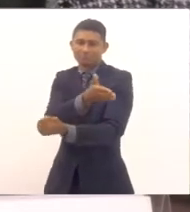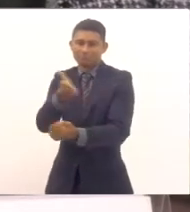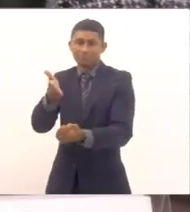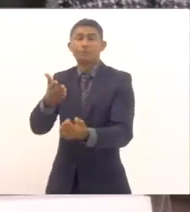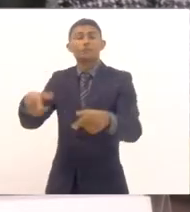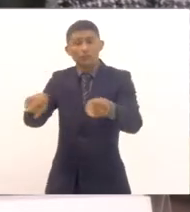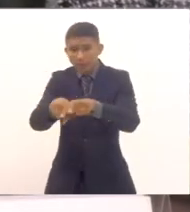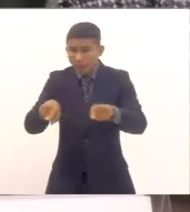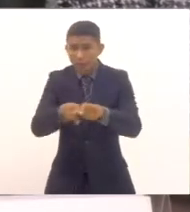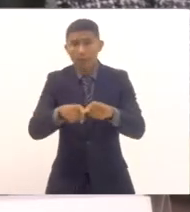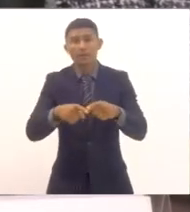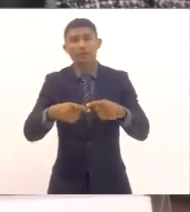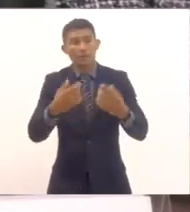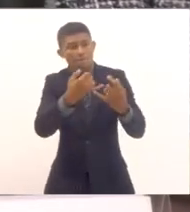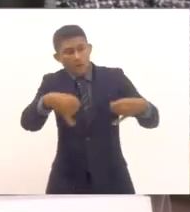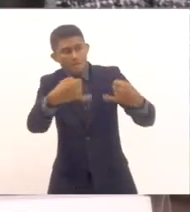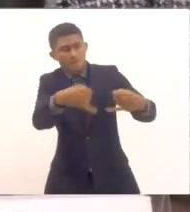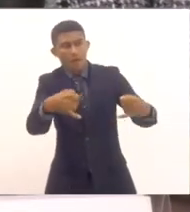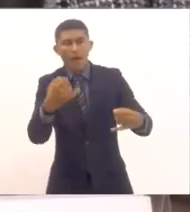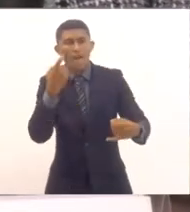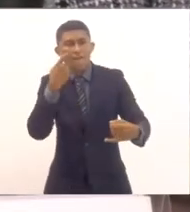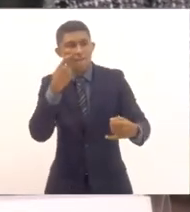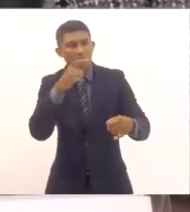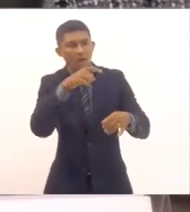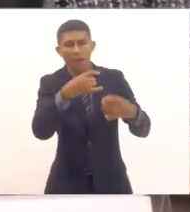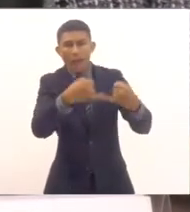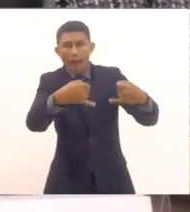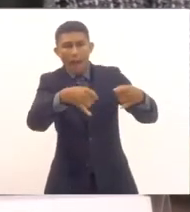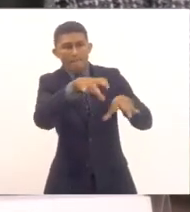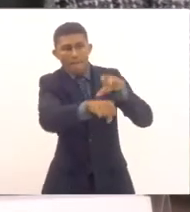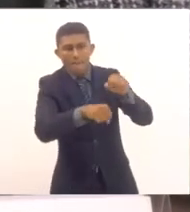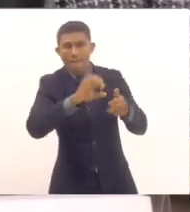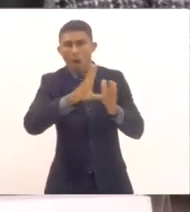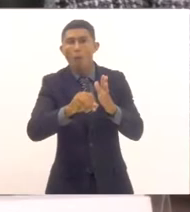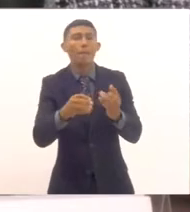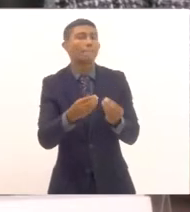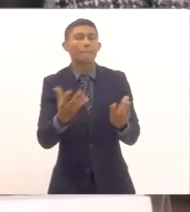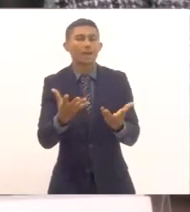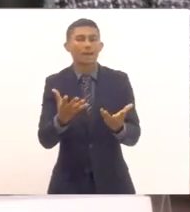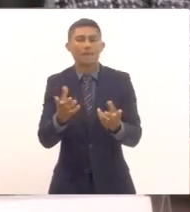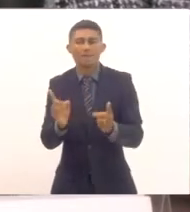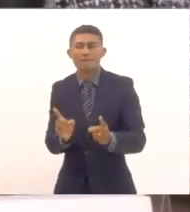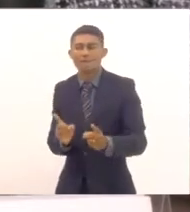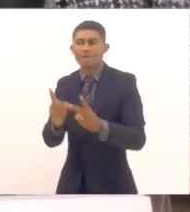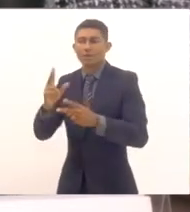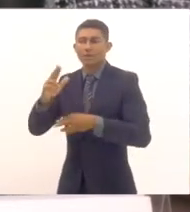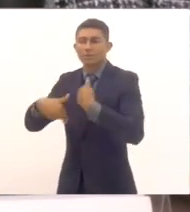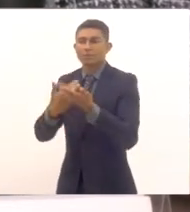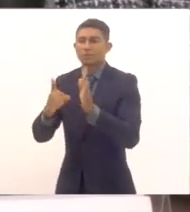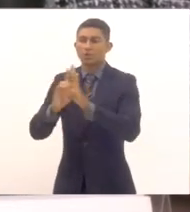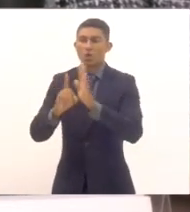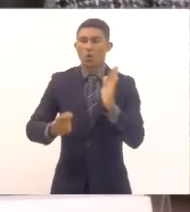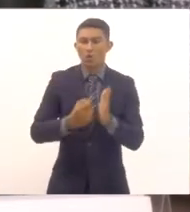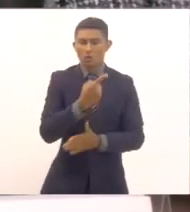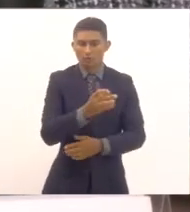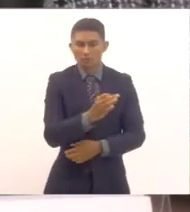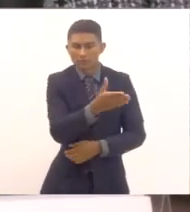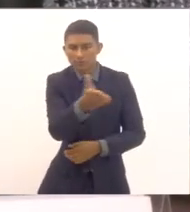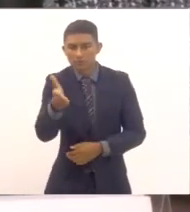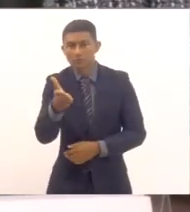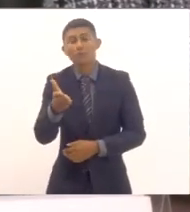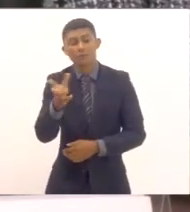cabos também vão se deslocar como é que como é que vocês estão fazendo isso porque a SuperVia